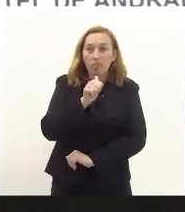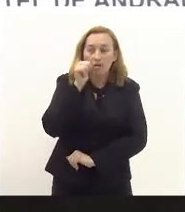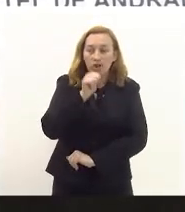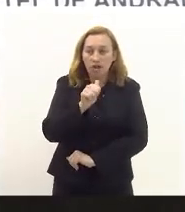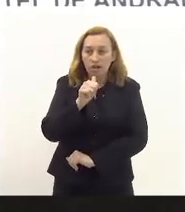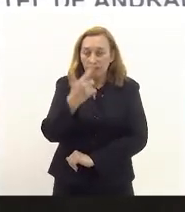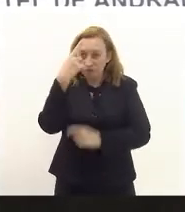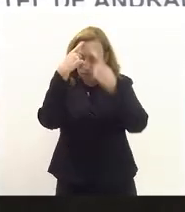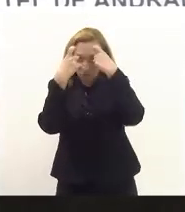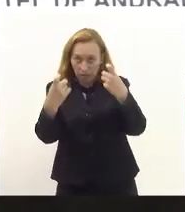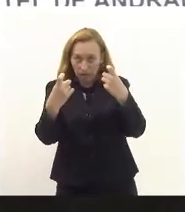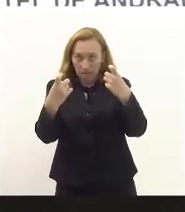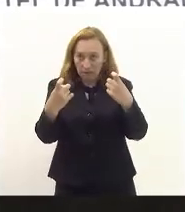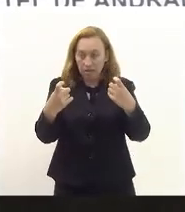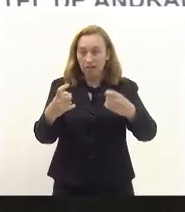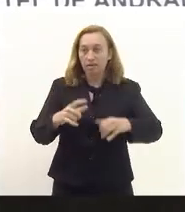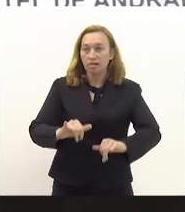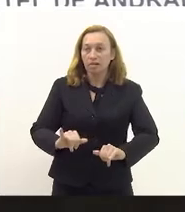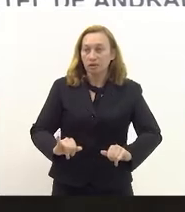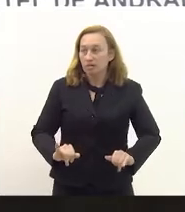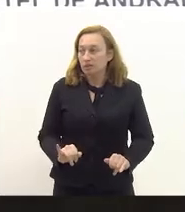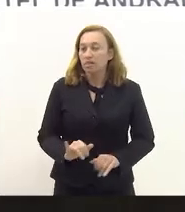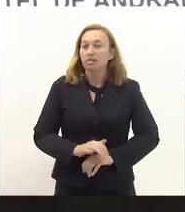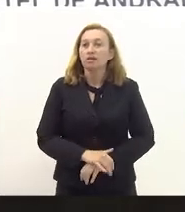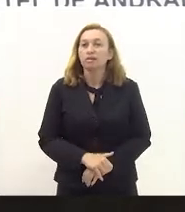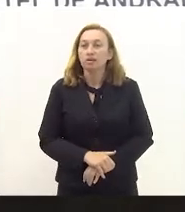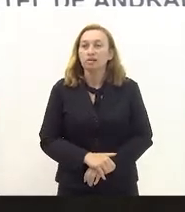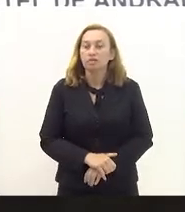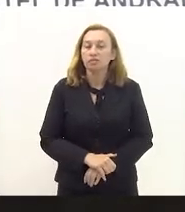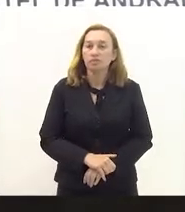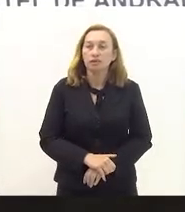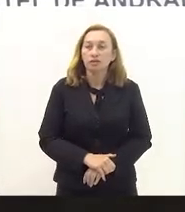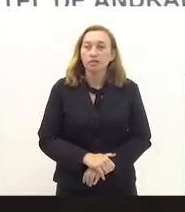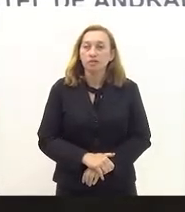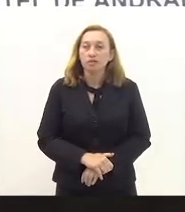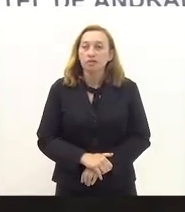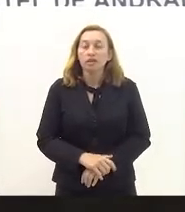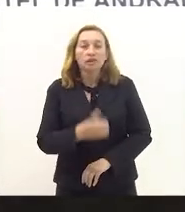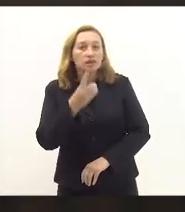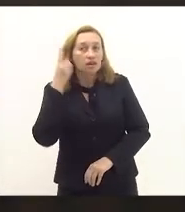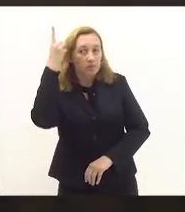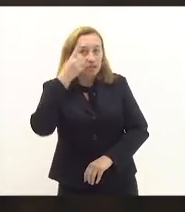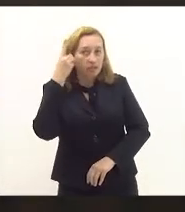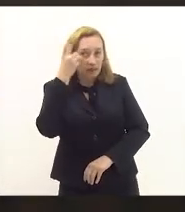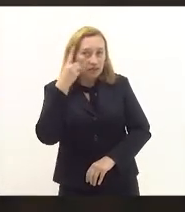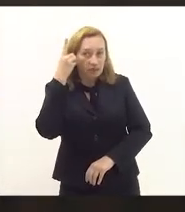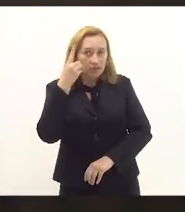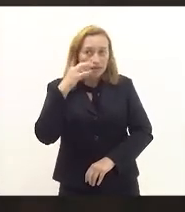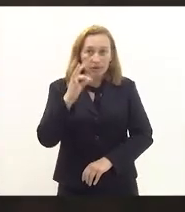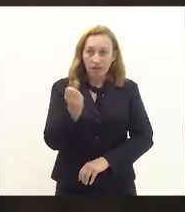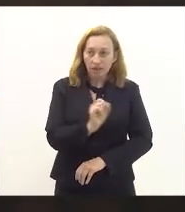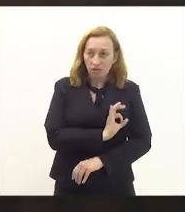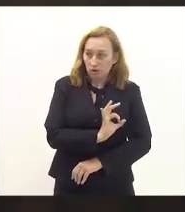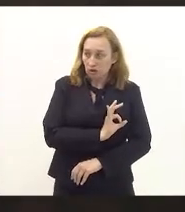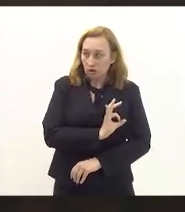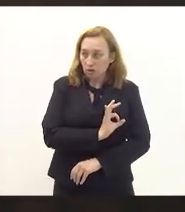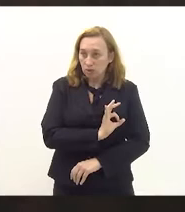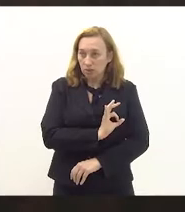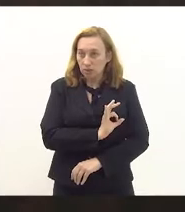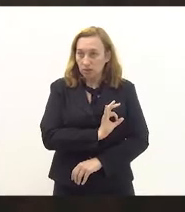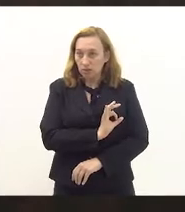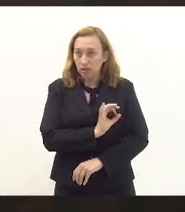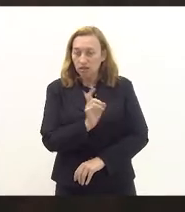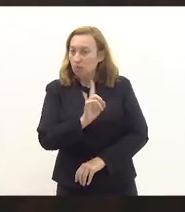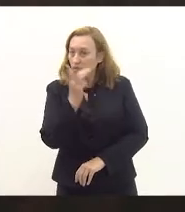Vítima de Violência. Senhora Presidente, deputada Marta Rocha, não foi